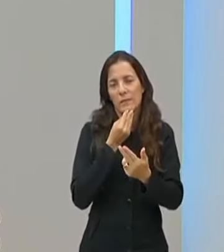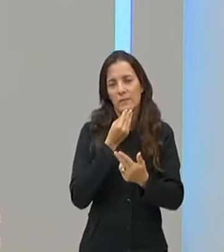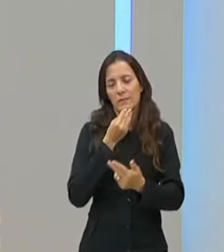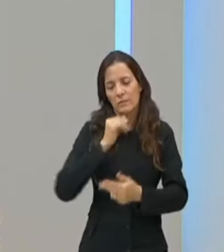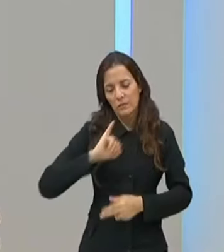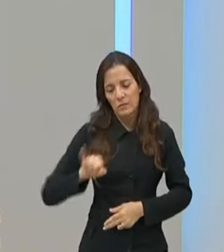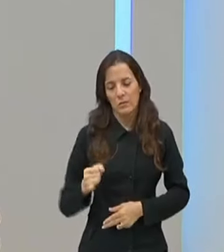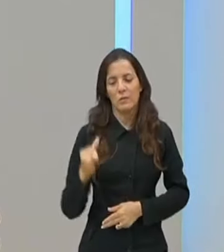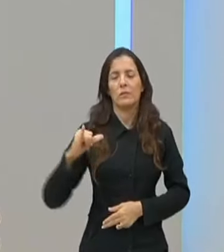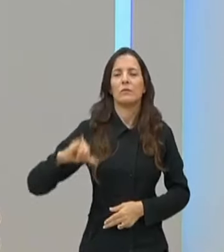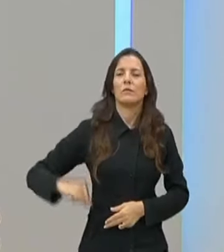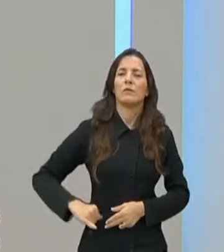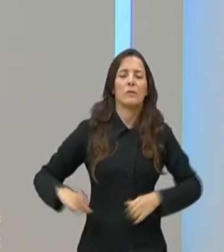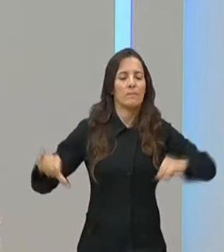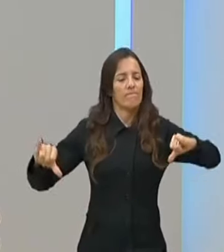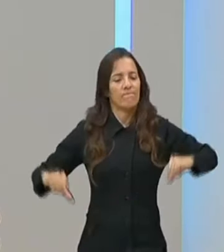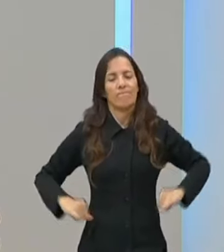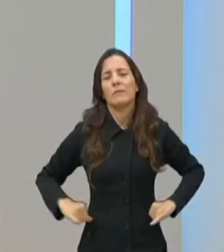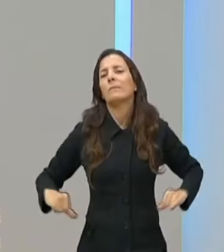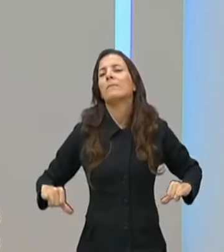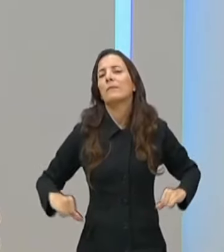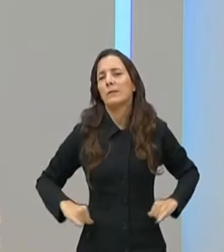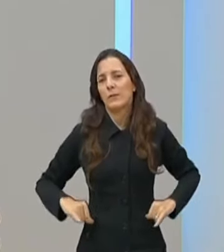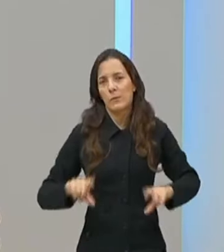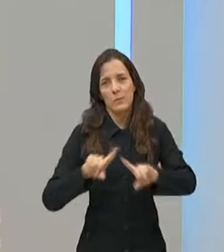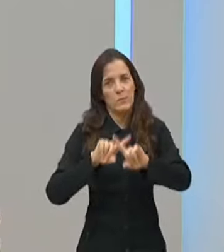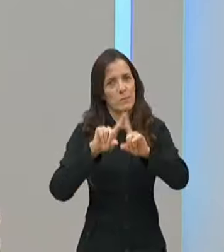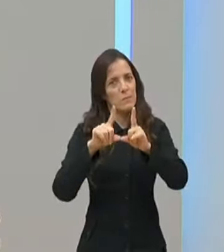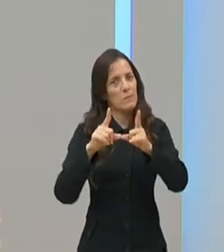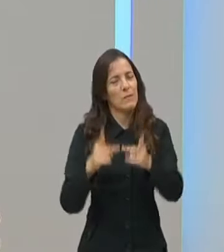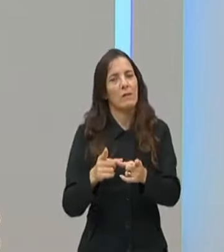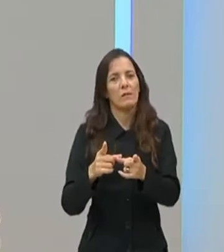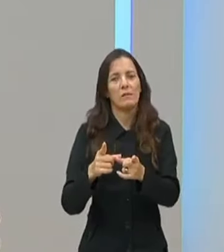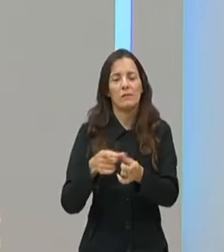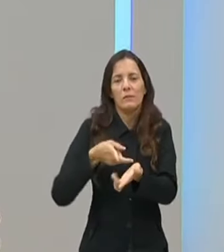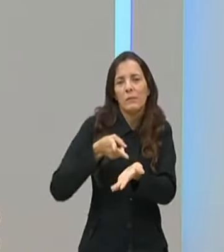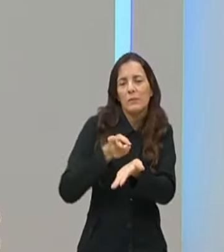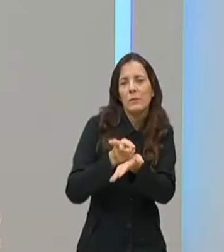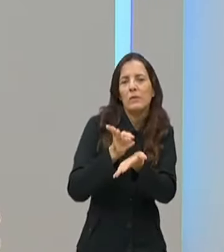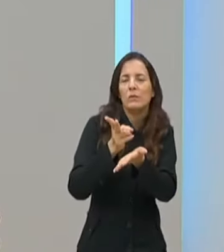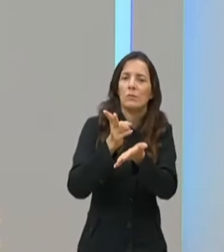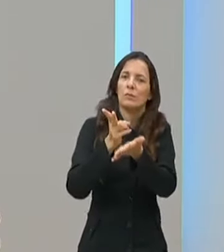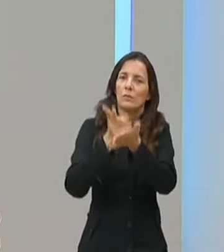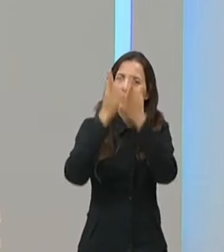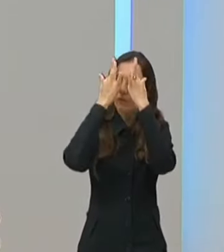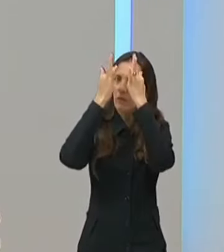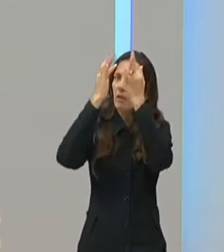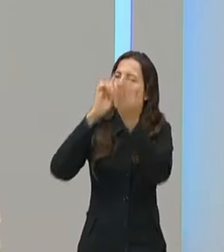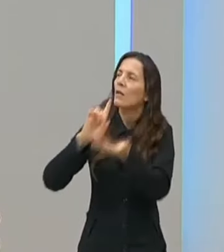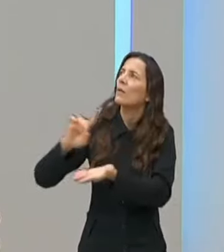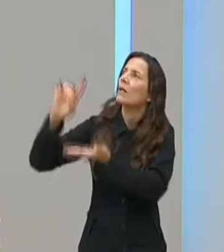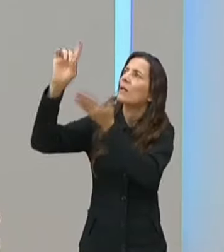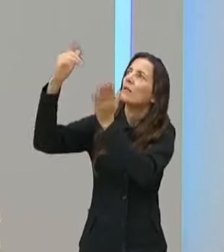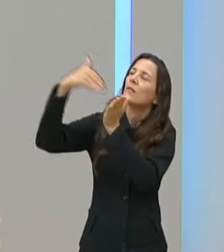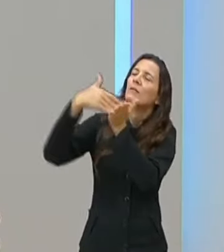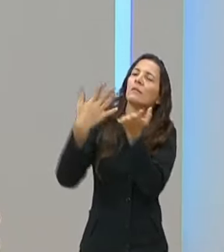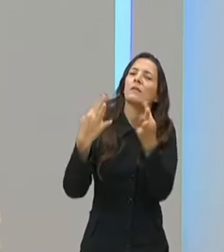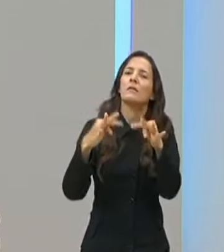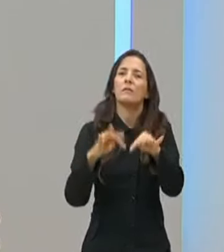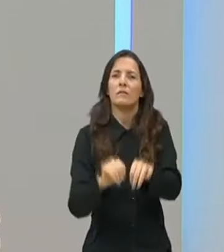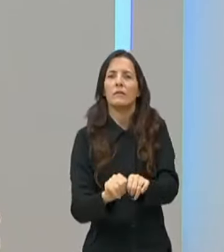foi bem-aventurado por causa disto. Moisés, exemplo de padecimento,